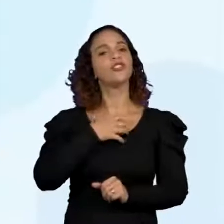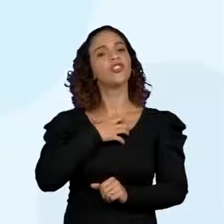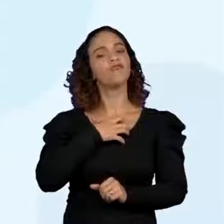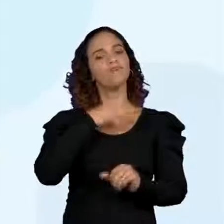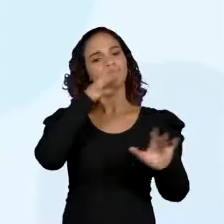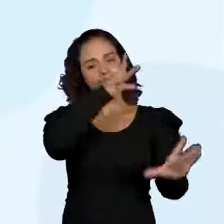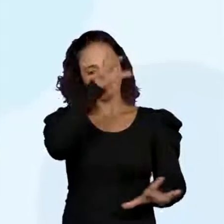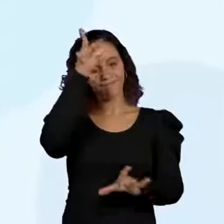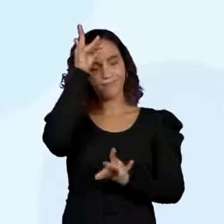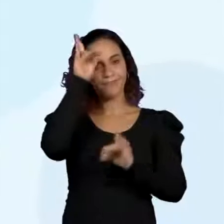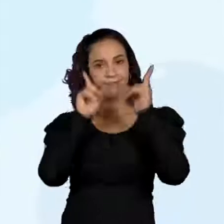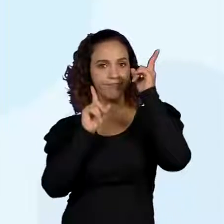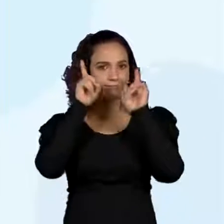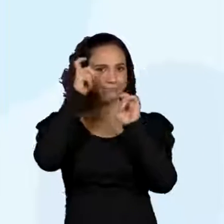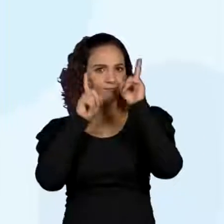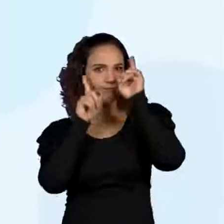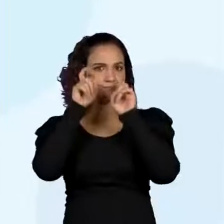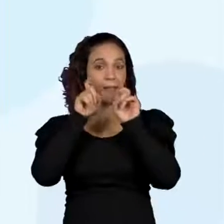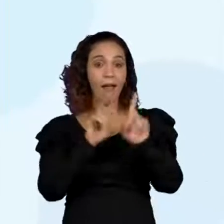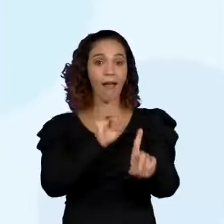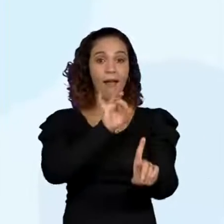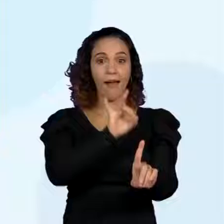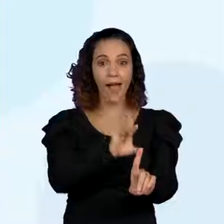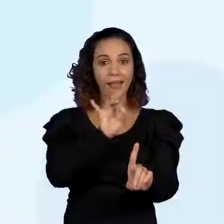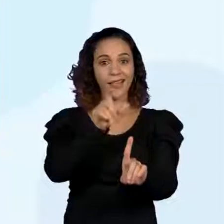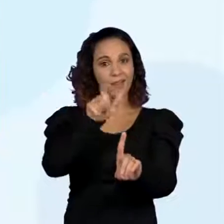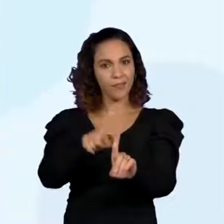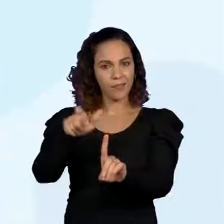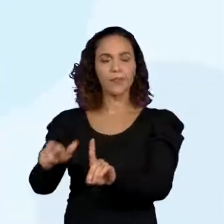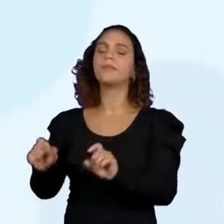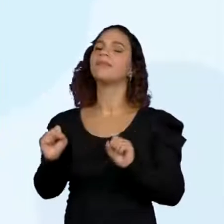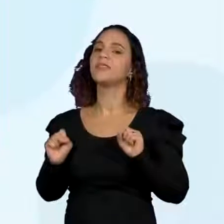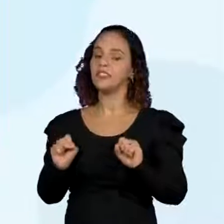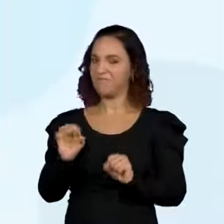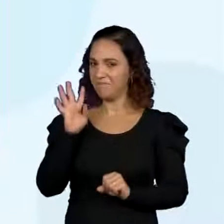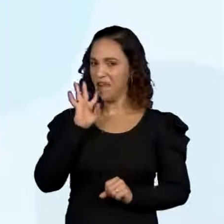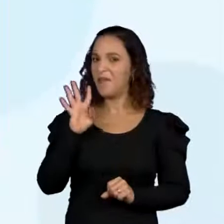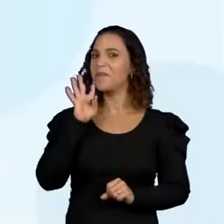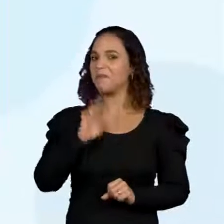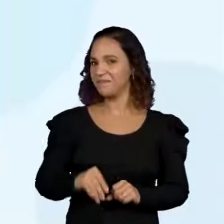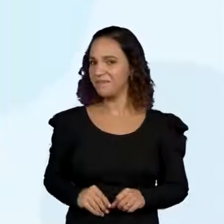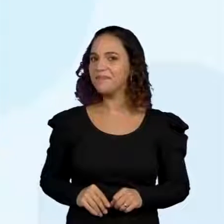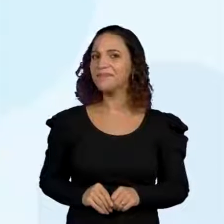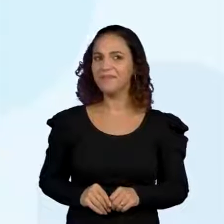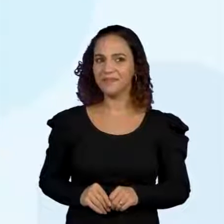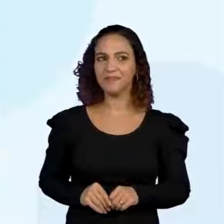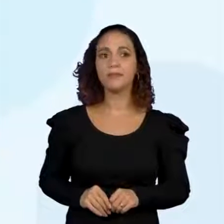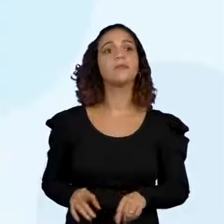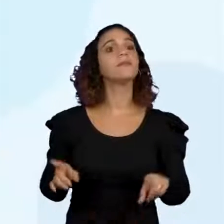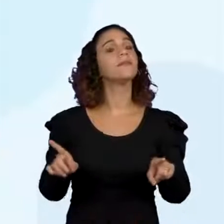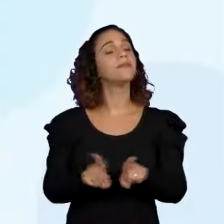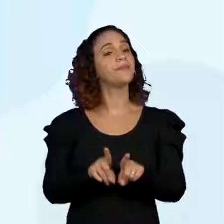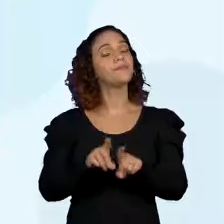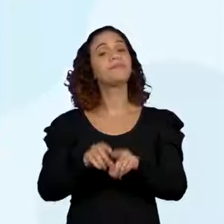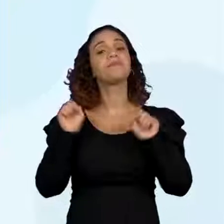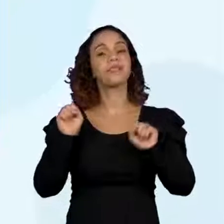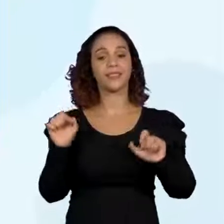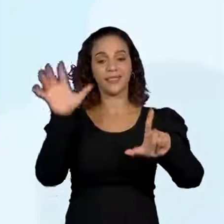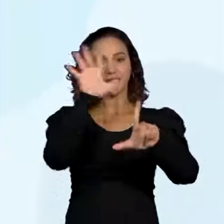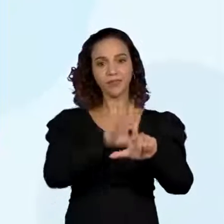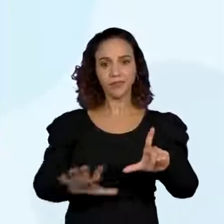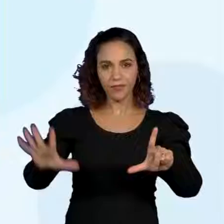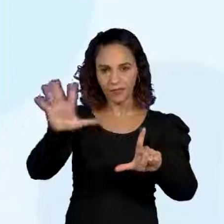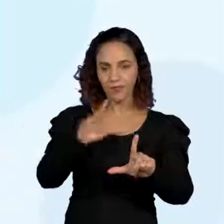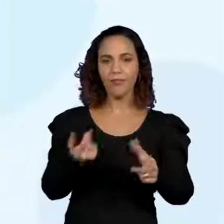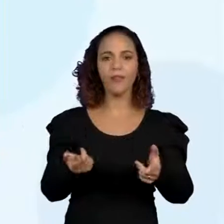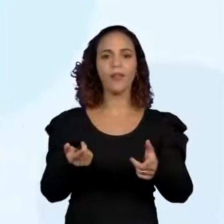na fala dos personagens? Posso, pode ser legal? Vai ser super bacana. Uso de acessórios e de